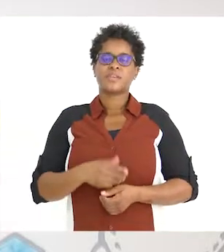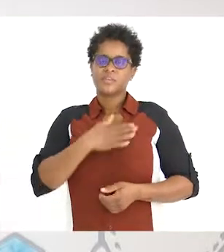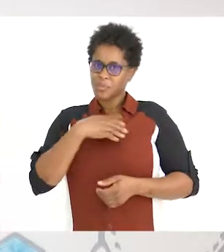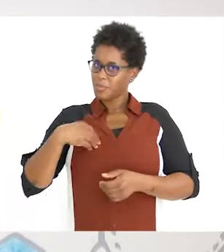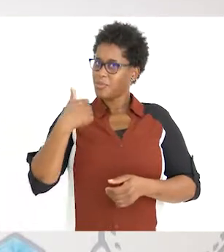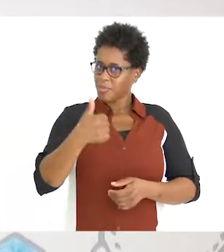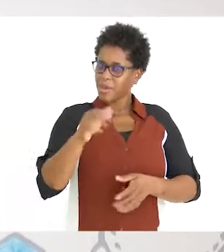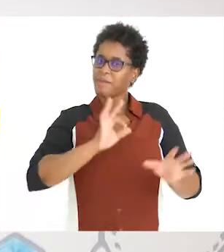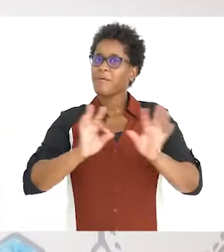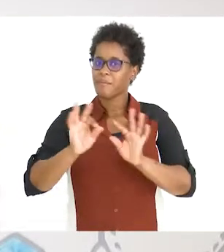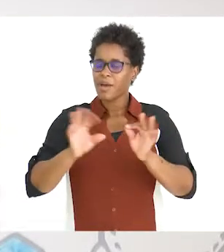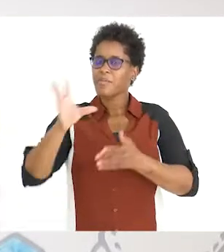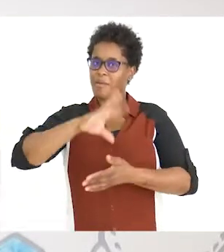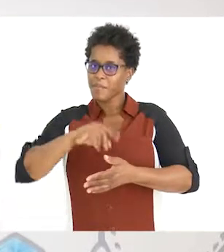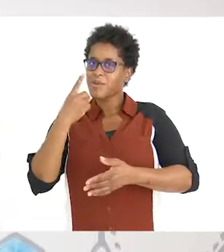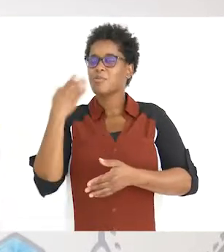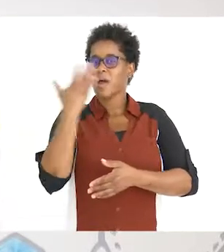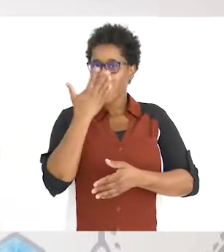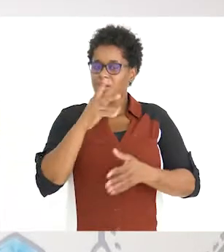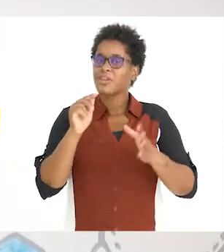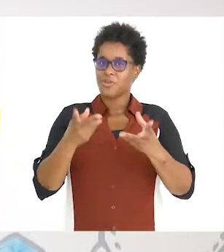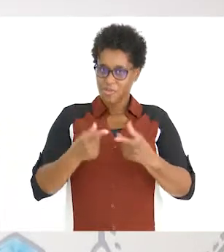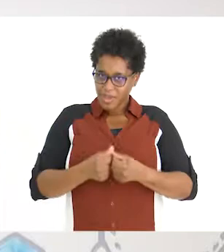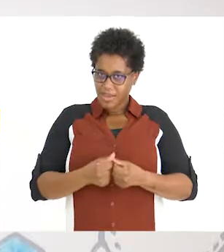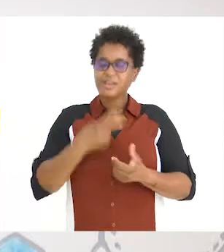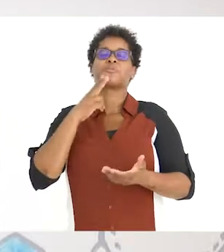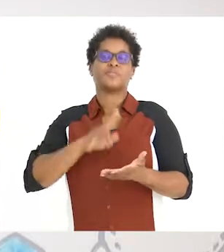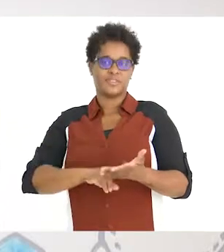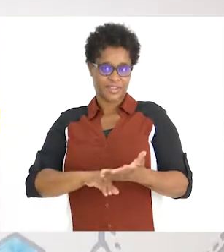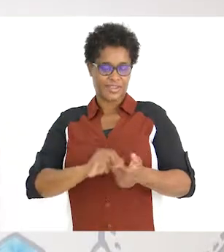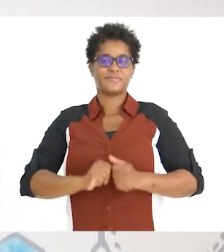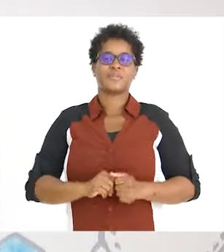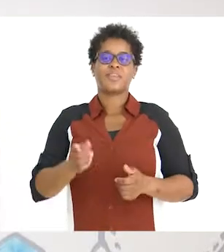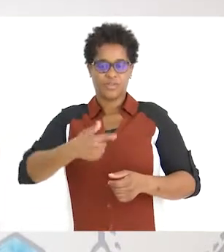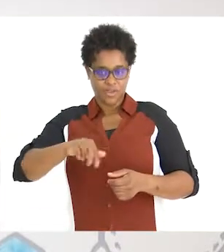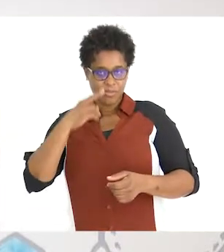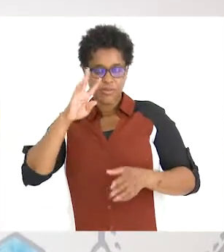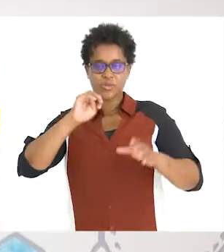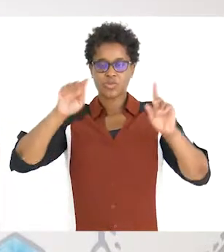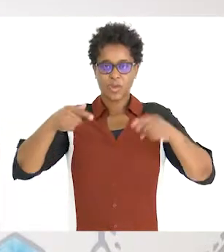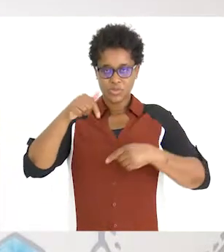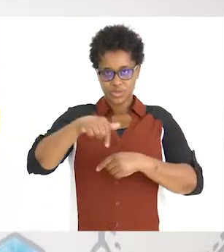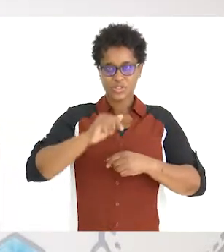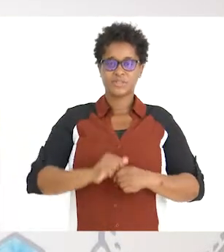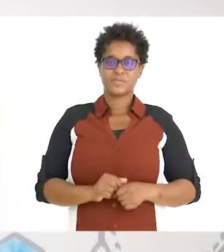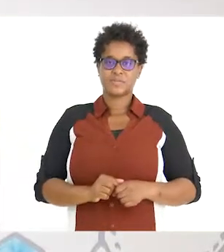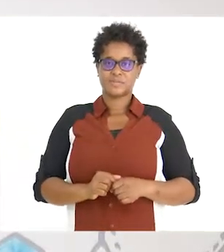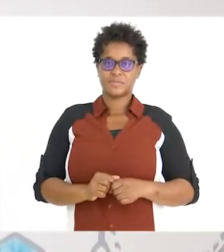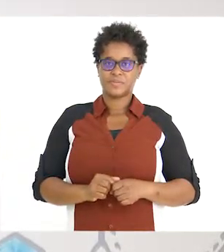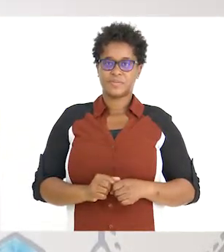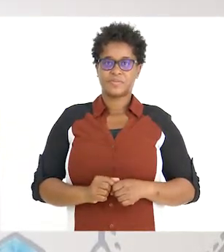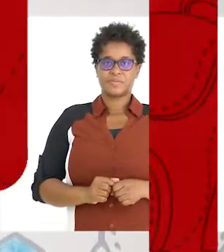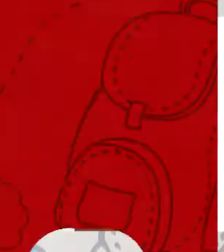dispostos e preparados para mais uma aula de economia? Com certeza! Então vamos ver o sumário de hoje?